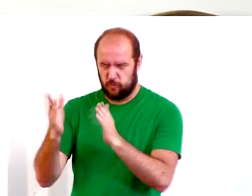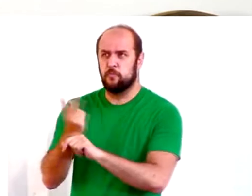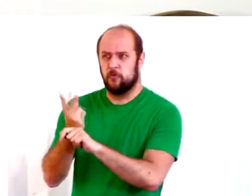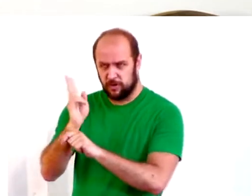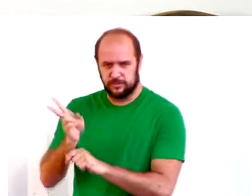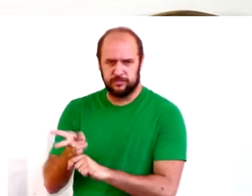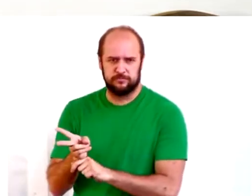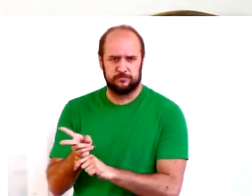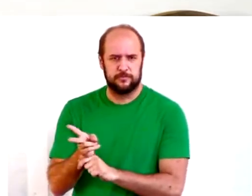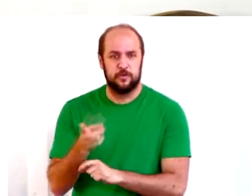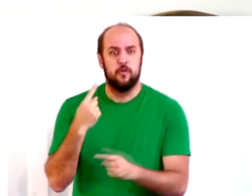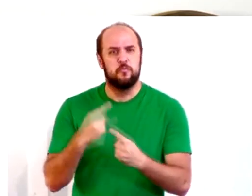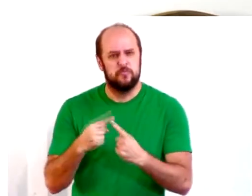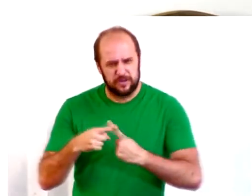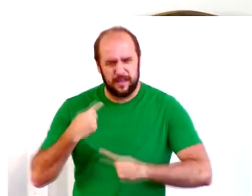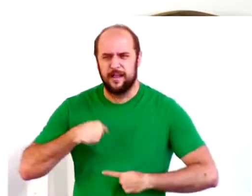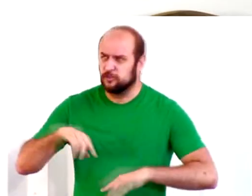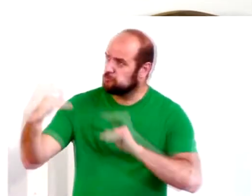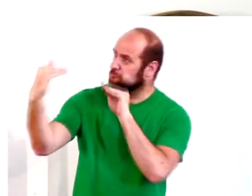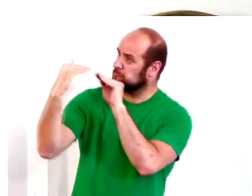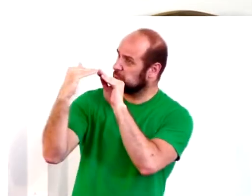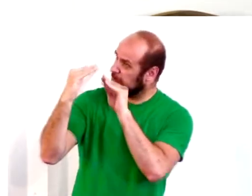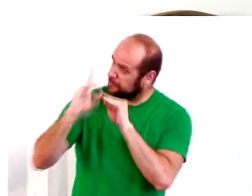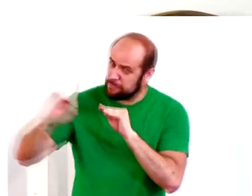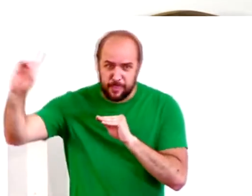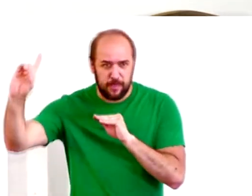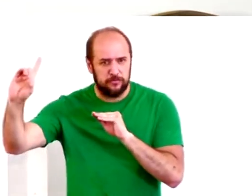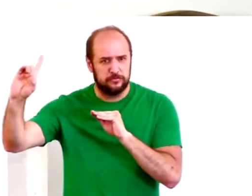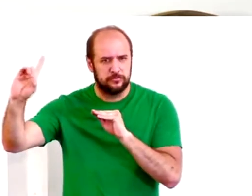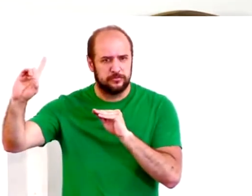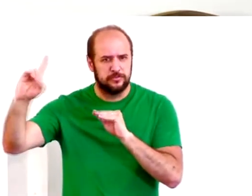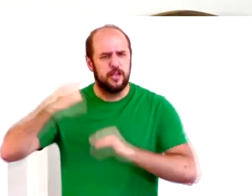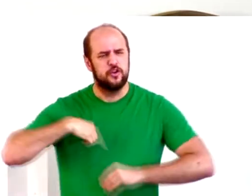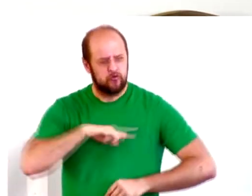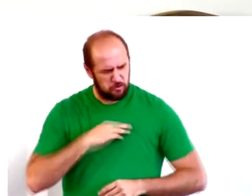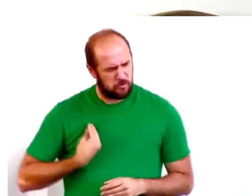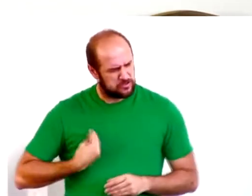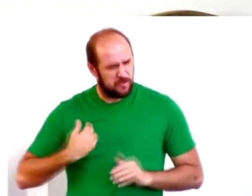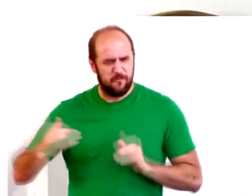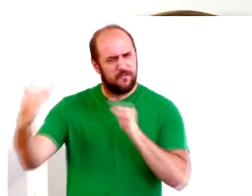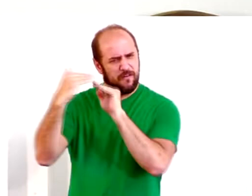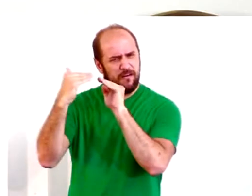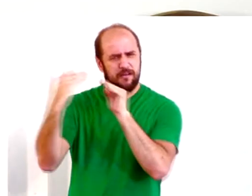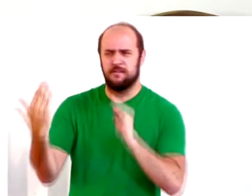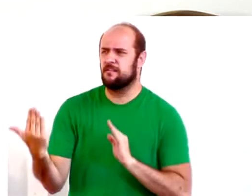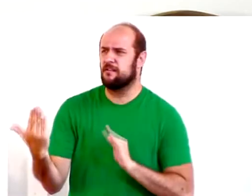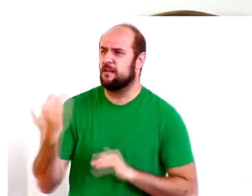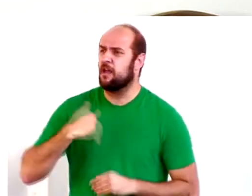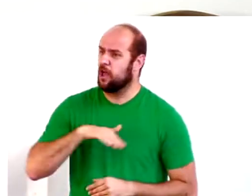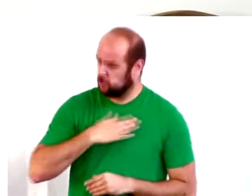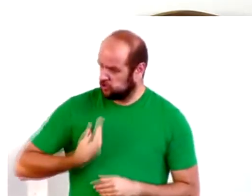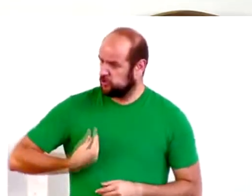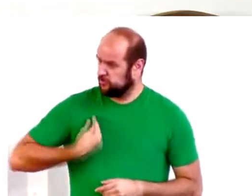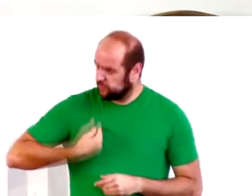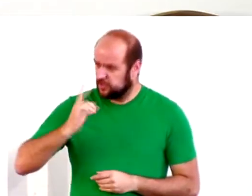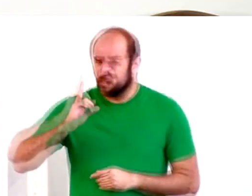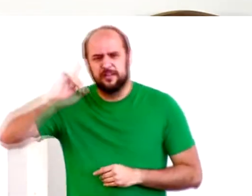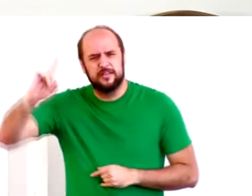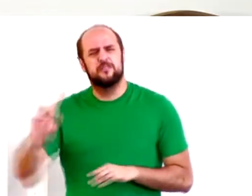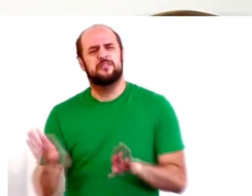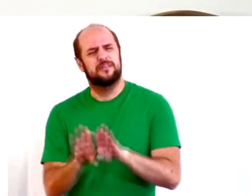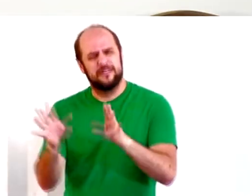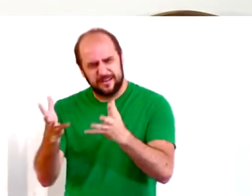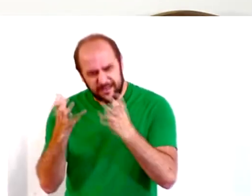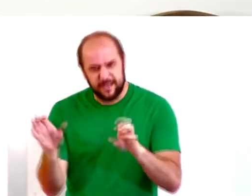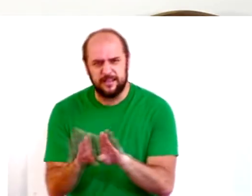Porque é o acordo que nós fizemos com o Senhor. É o acordo da nossa vida. E o que nós vivemos com Deus, nós também queremos que os